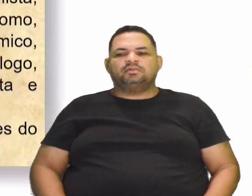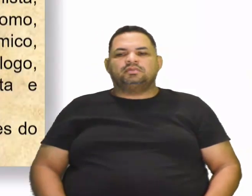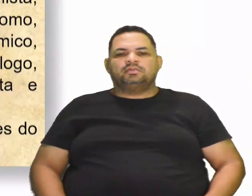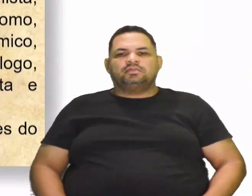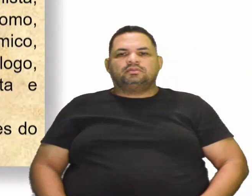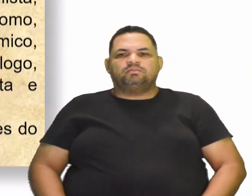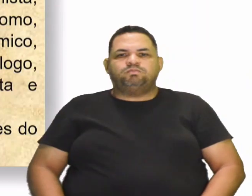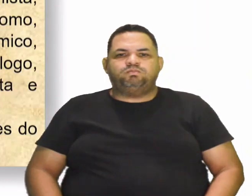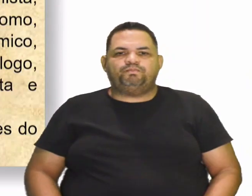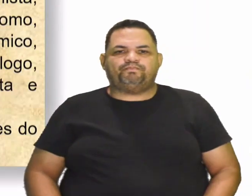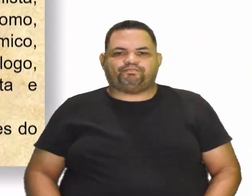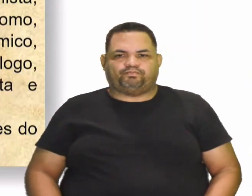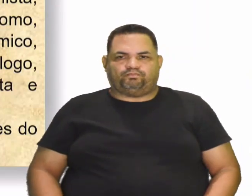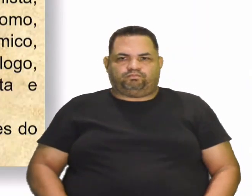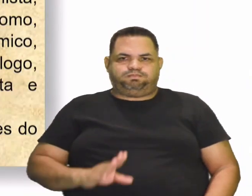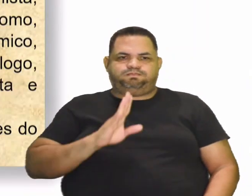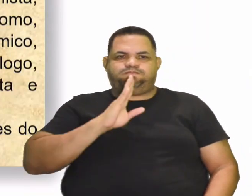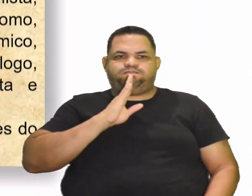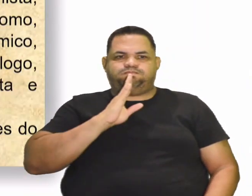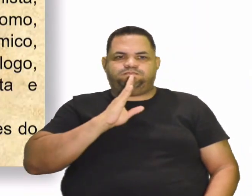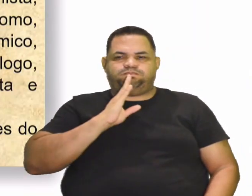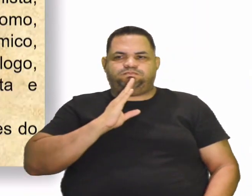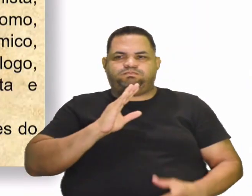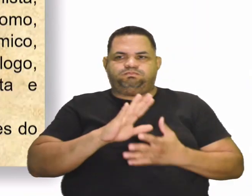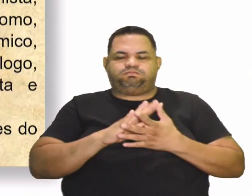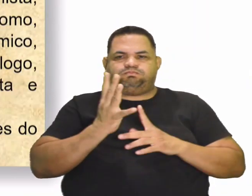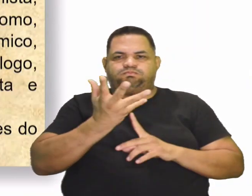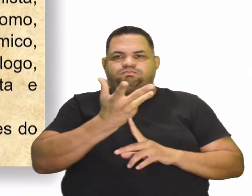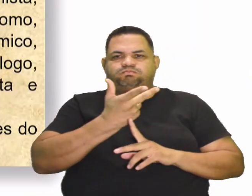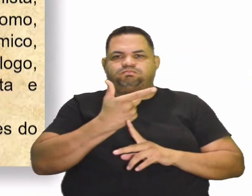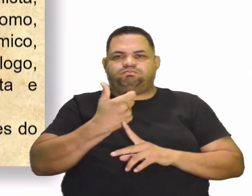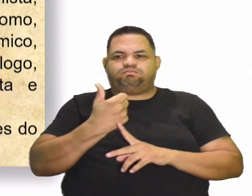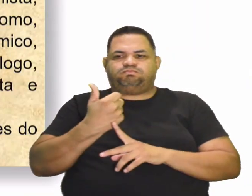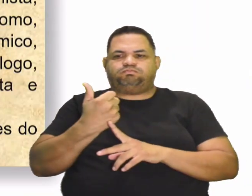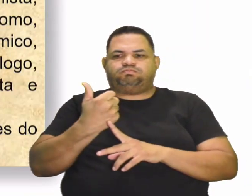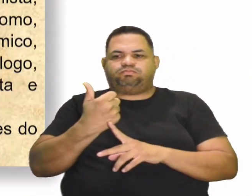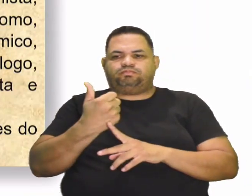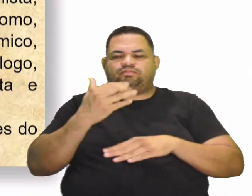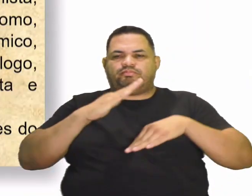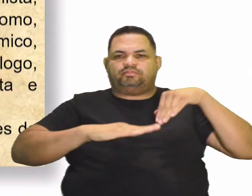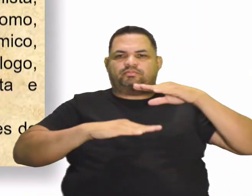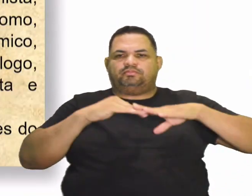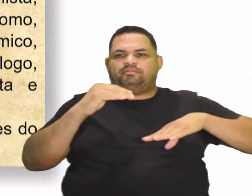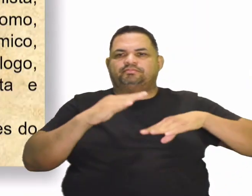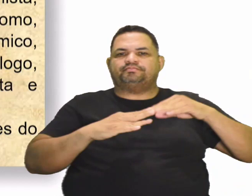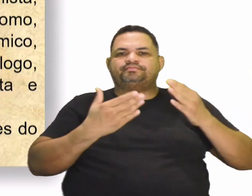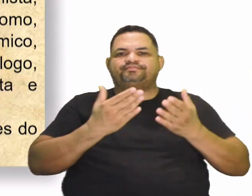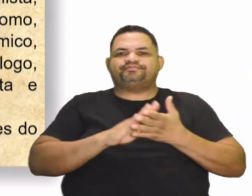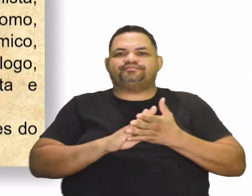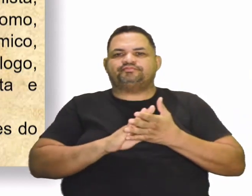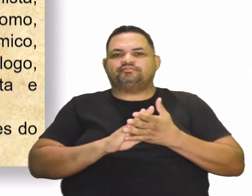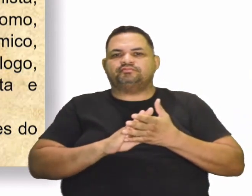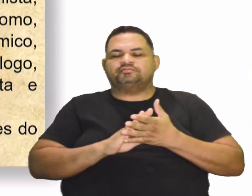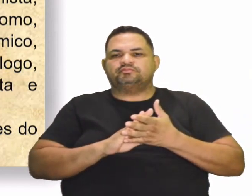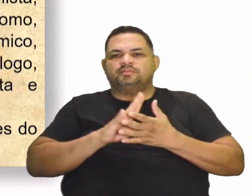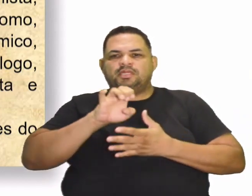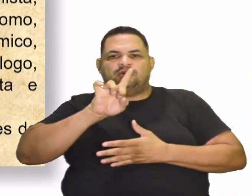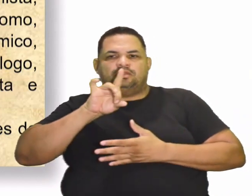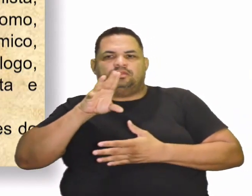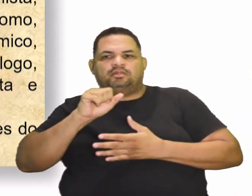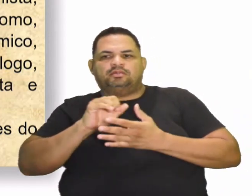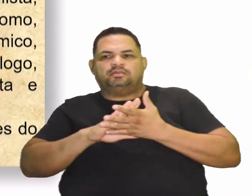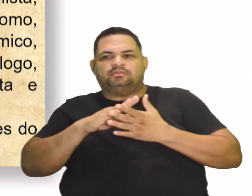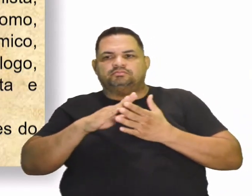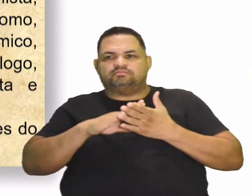Conhecendo artistas, né, eu falei que ia trazer um pouco de Leonardo da Vinci, que foi um pintor italiano. Mona Lisa, então, é